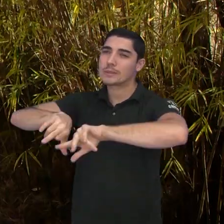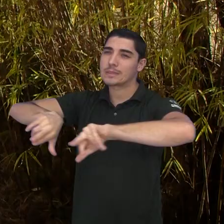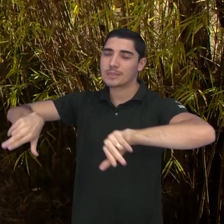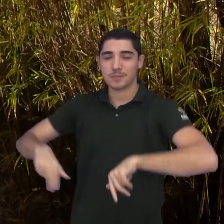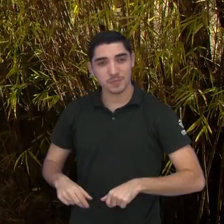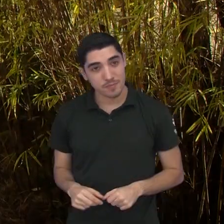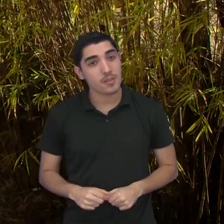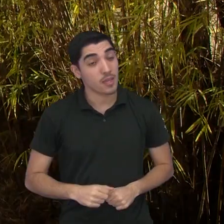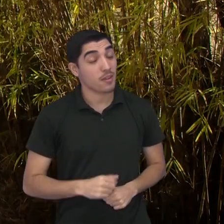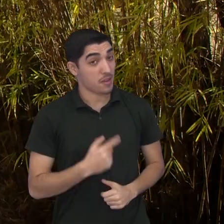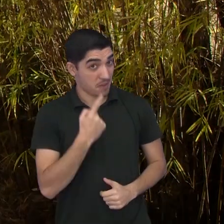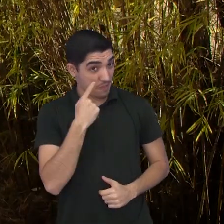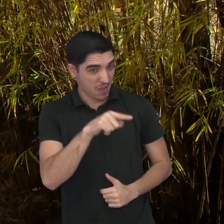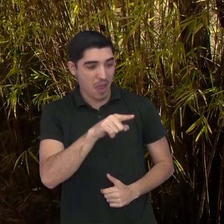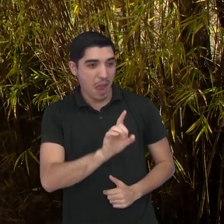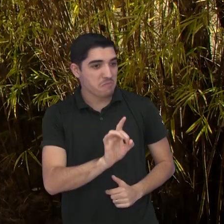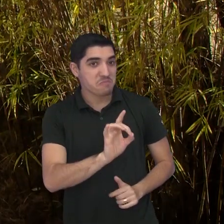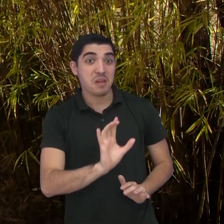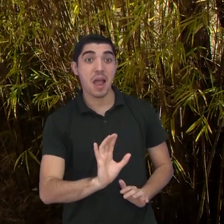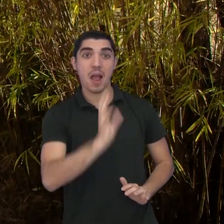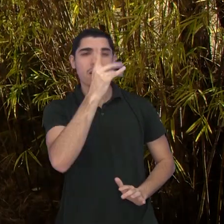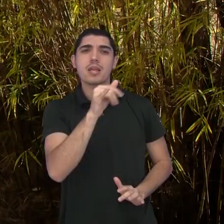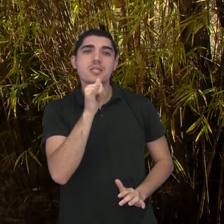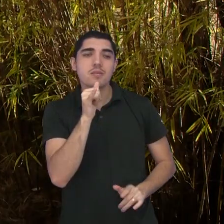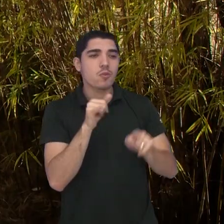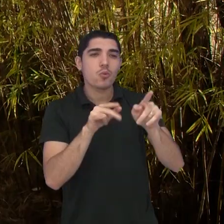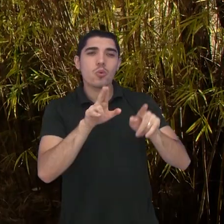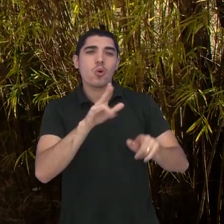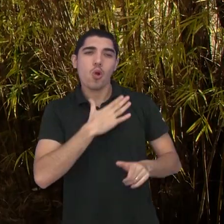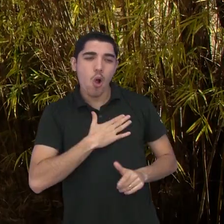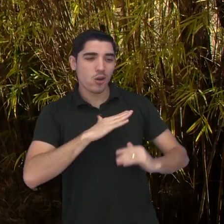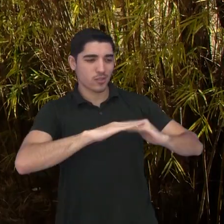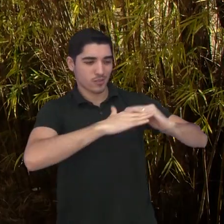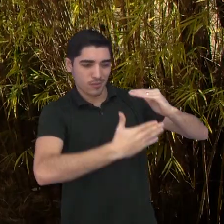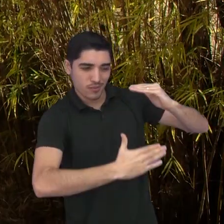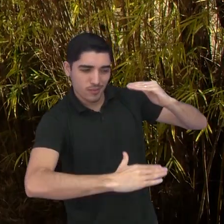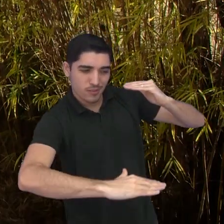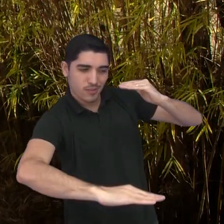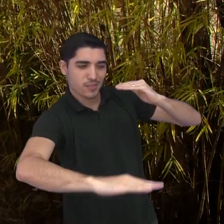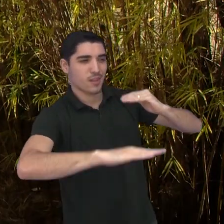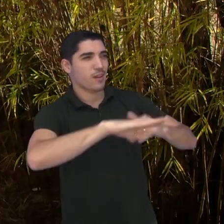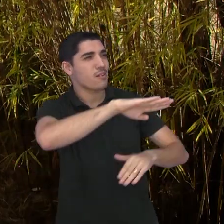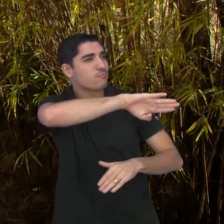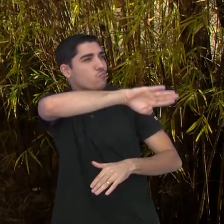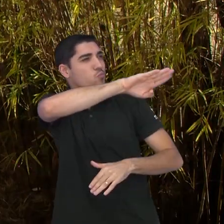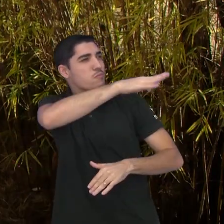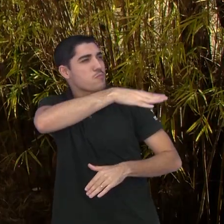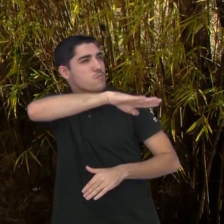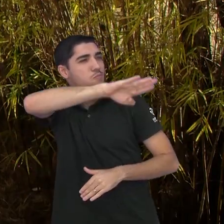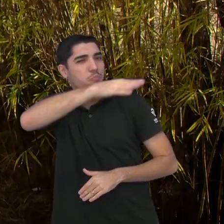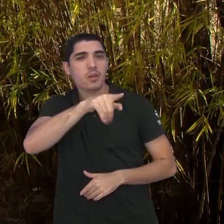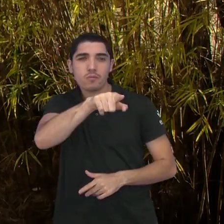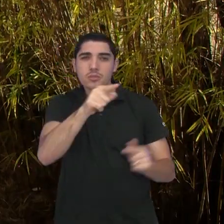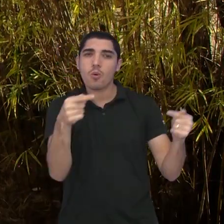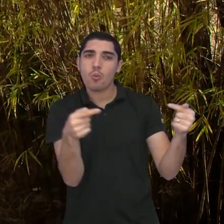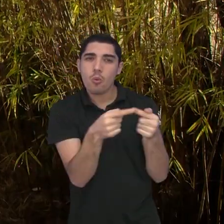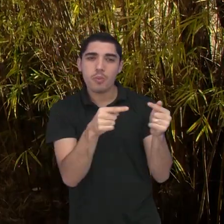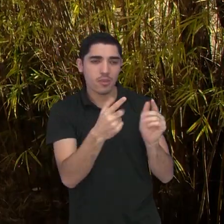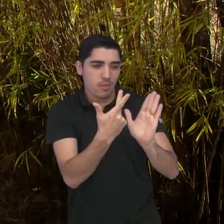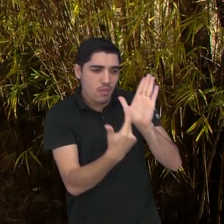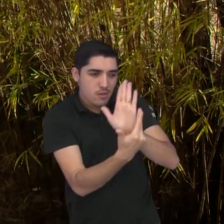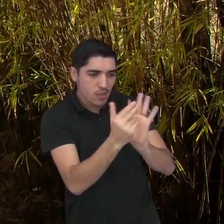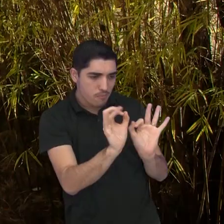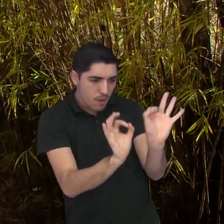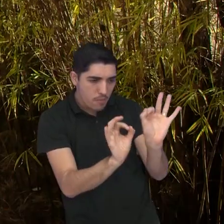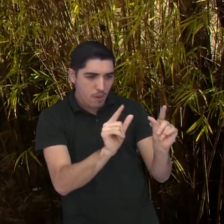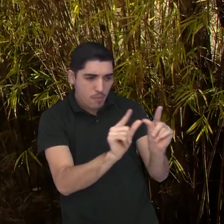como não existem coincidências, né? Usar as curvaturas do banhado, da mantiqueira, isso é muito utilizado na técnica do mosaico,